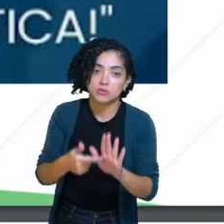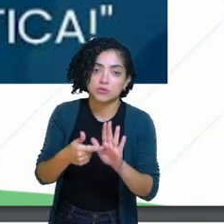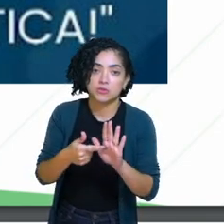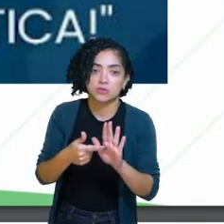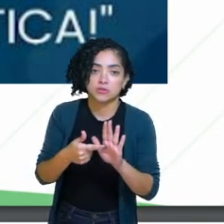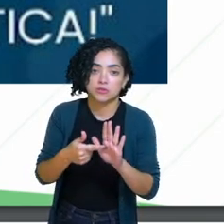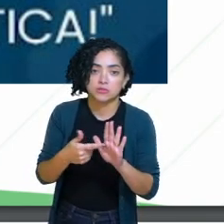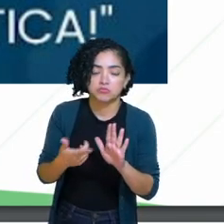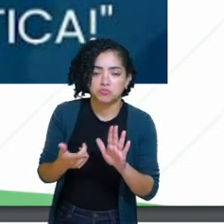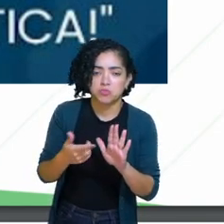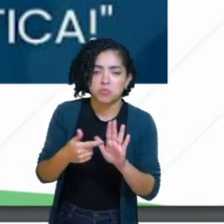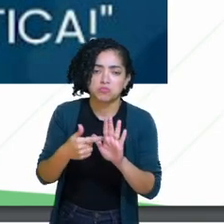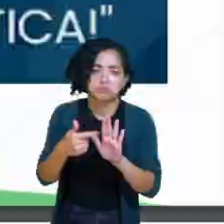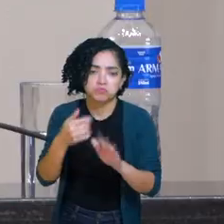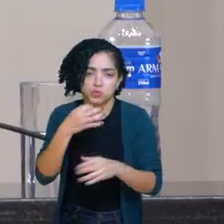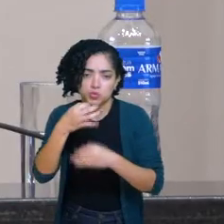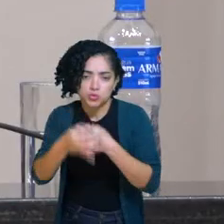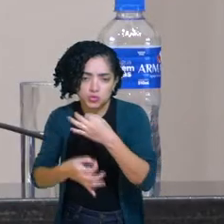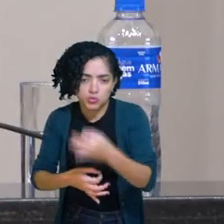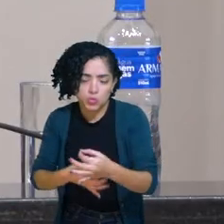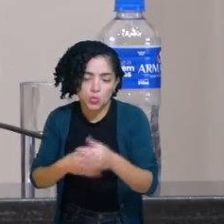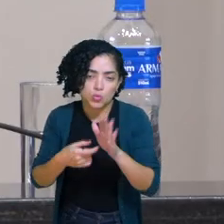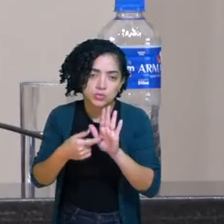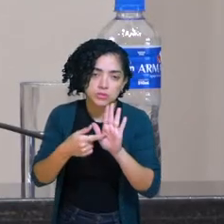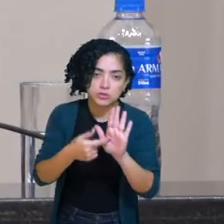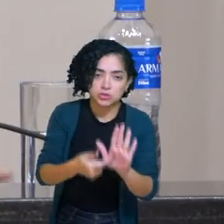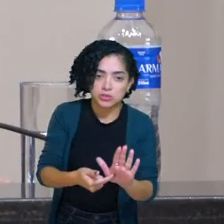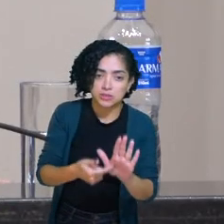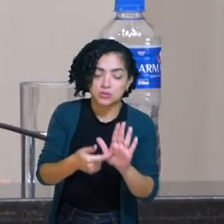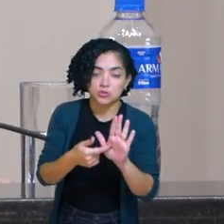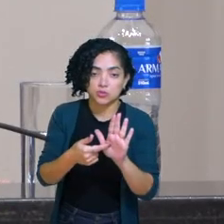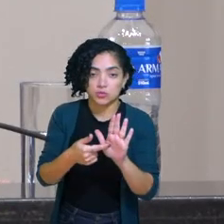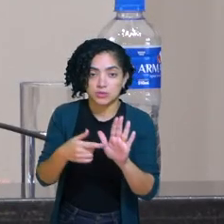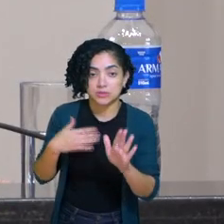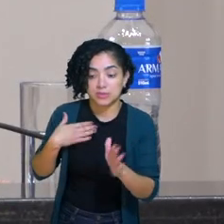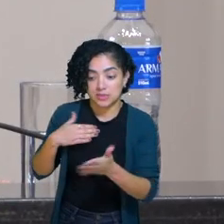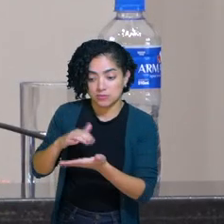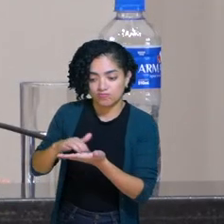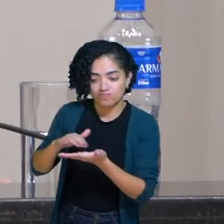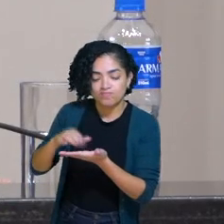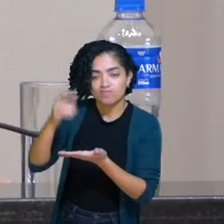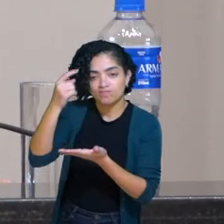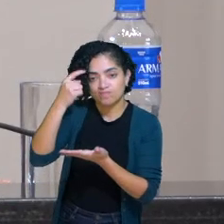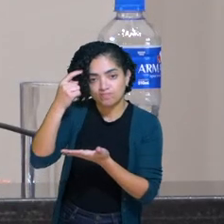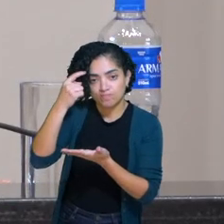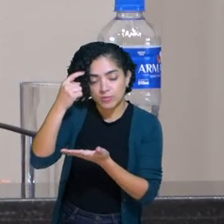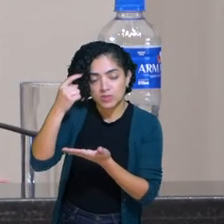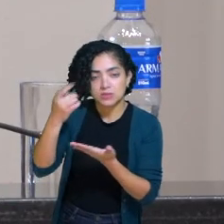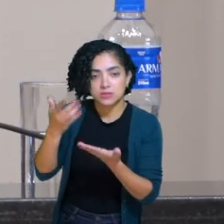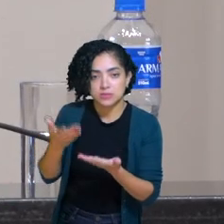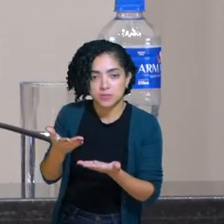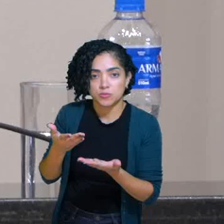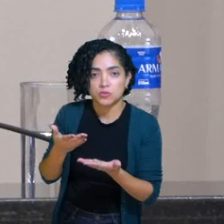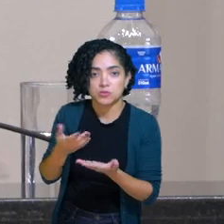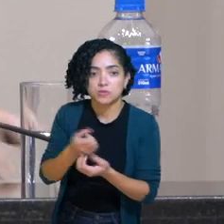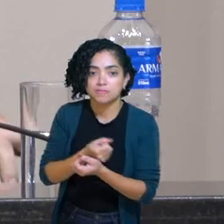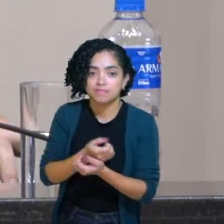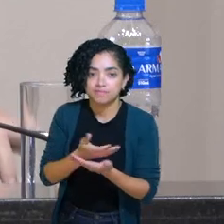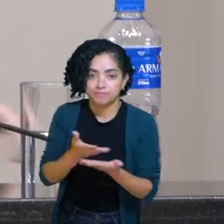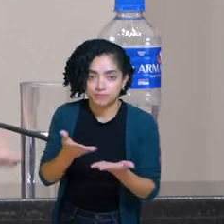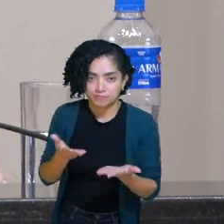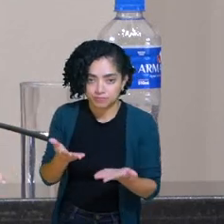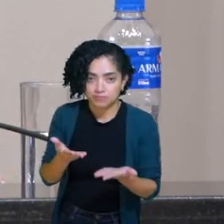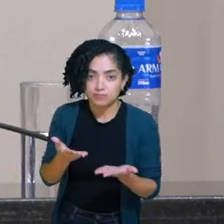de indicações eh enquanto secretaria Que Nós pensamos aqui eh para que seja contemplado e